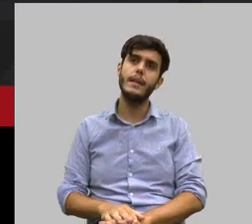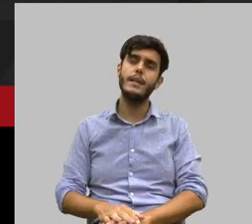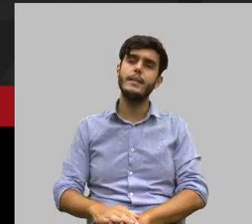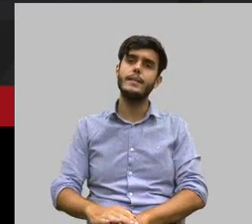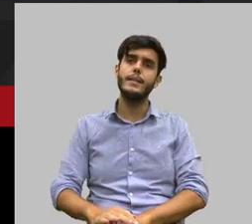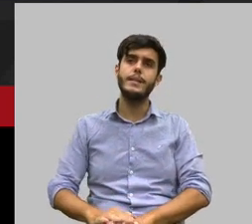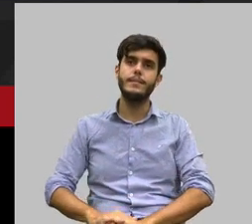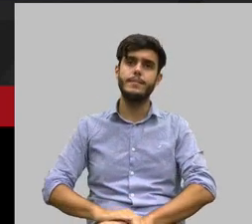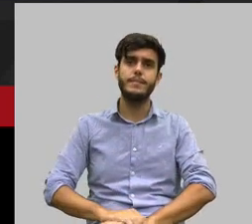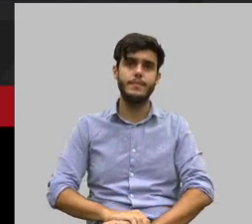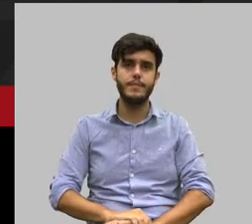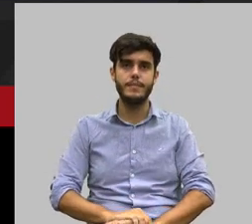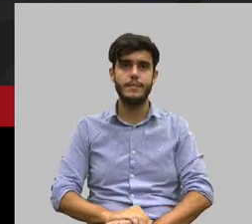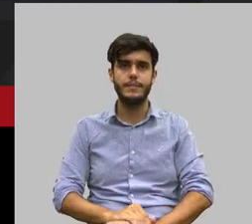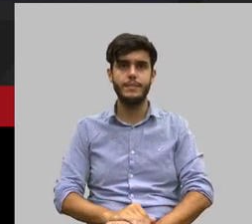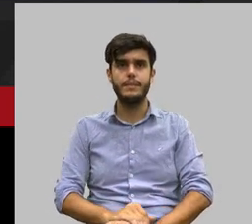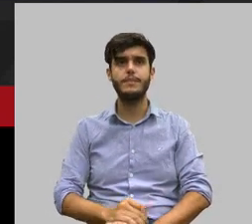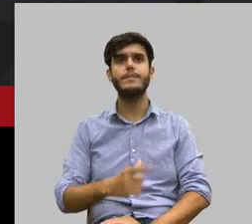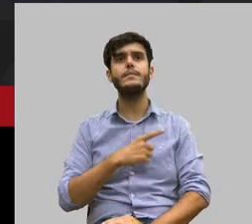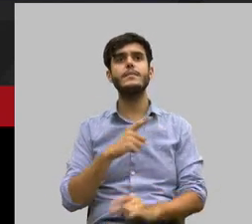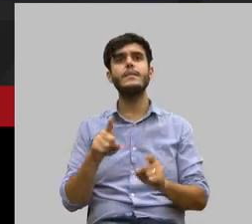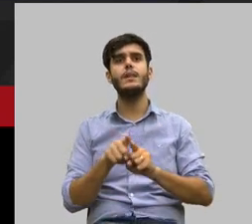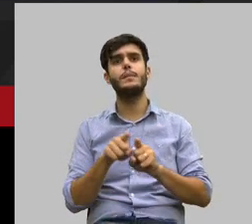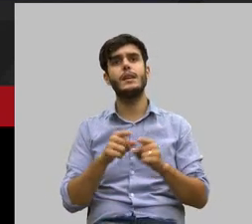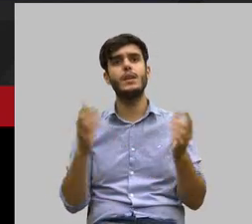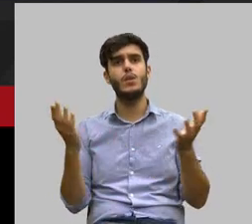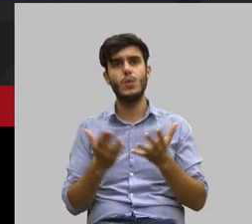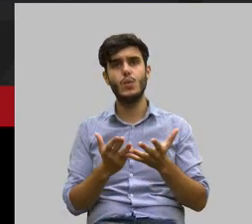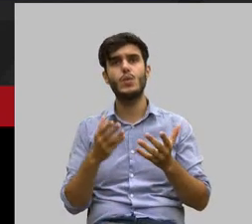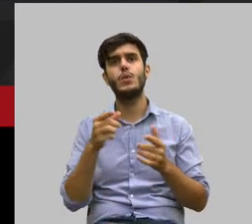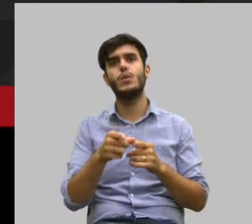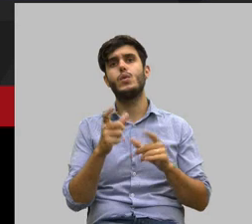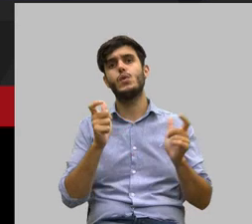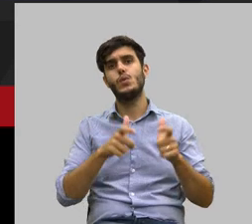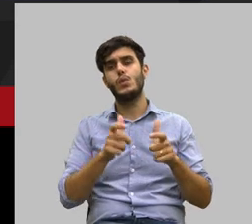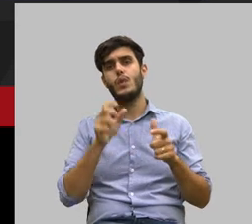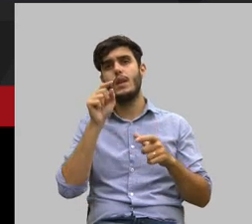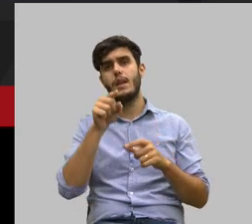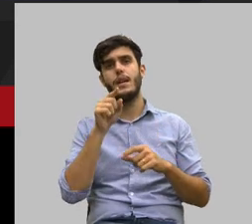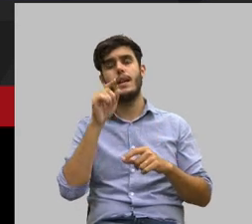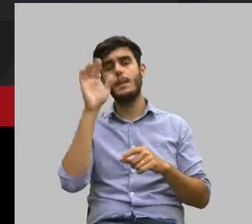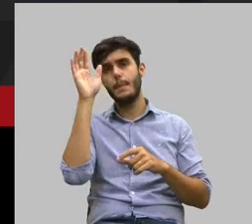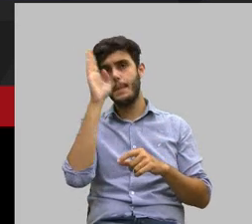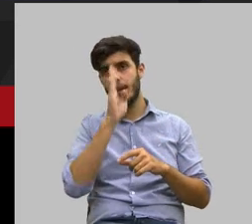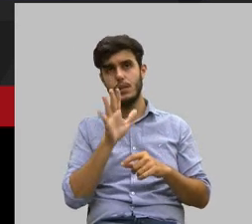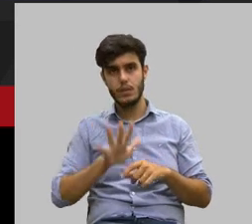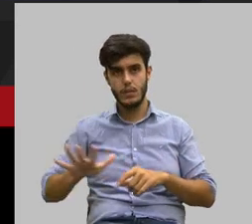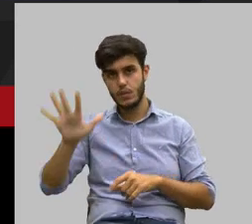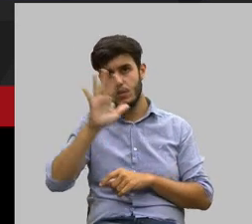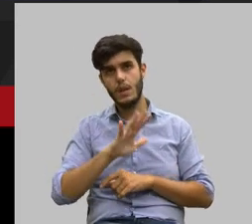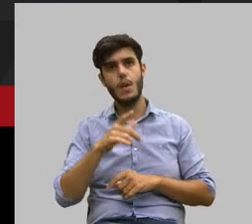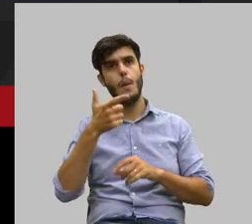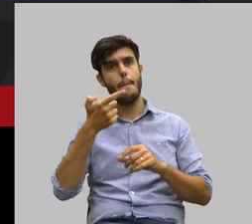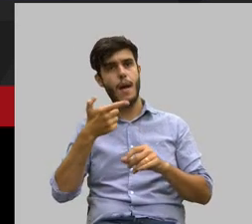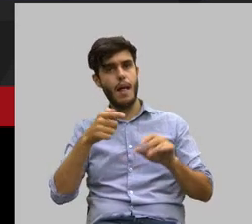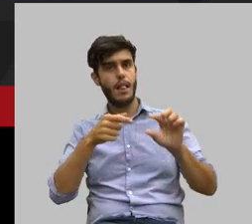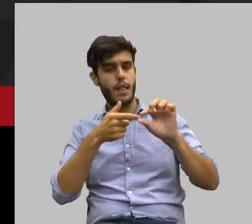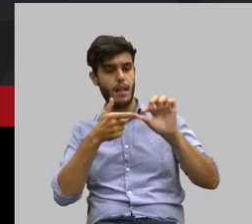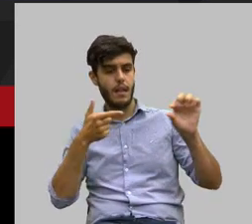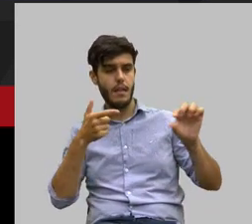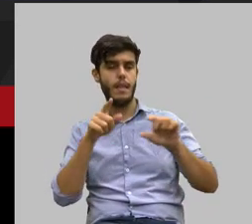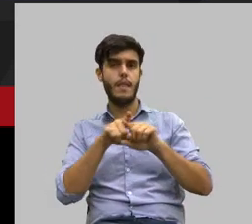eh temos hoje né estamos integrando o Sistema Nacional de análise balística eh com mais de